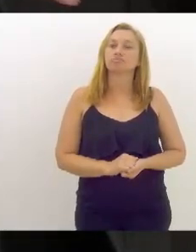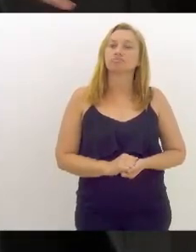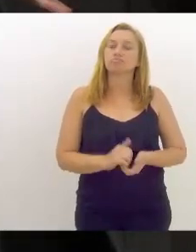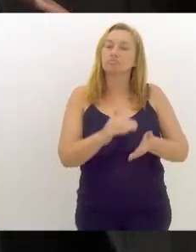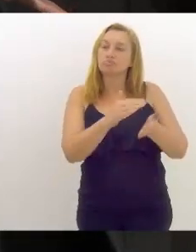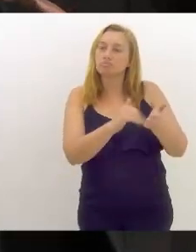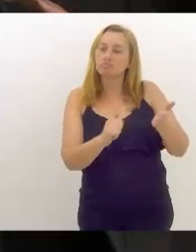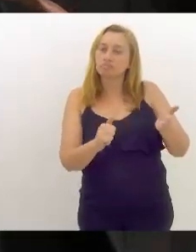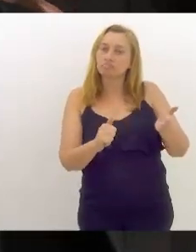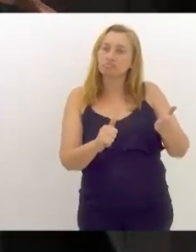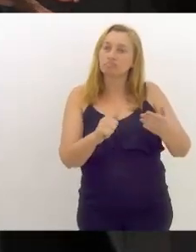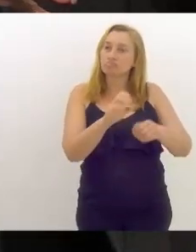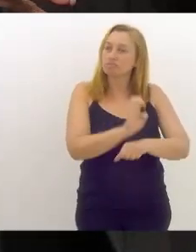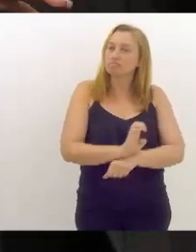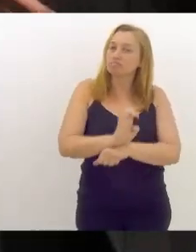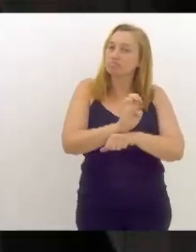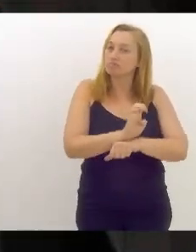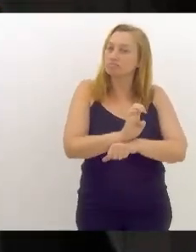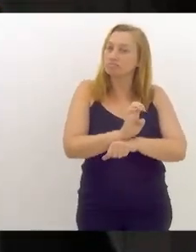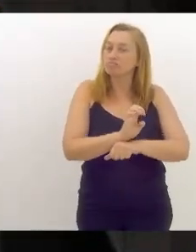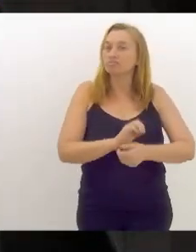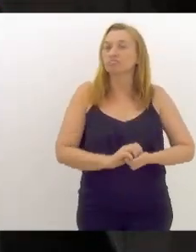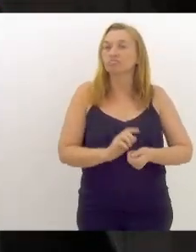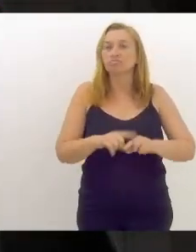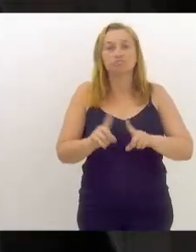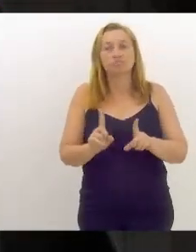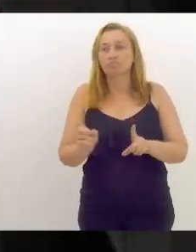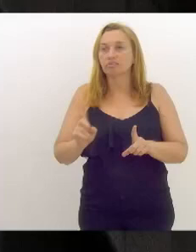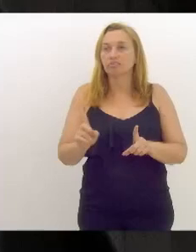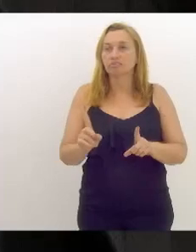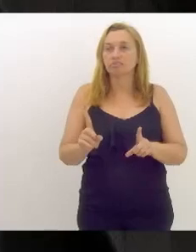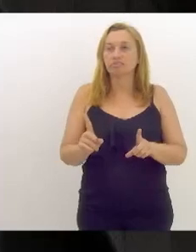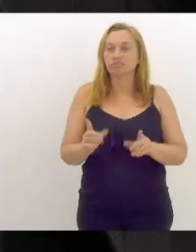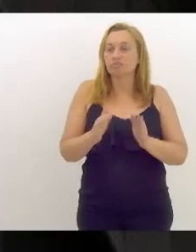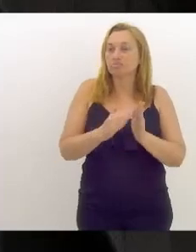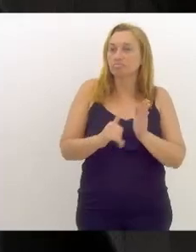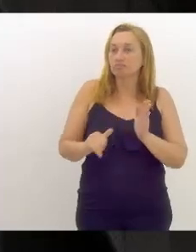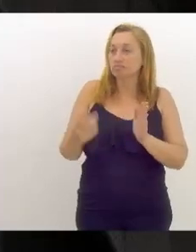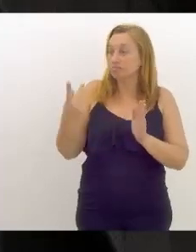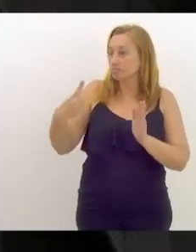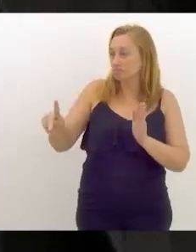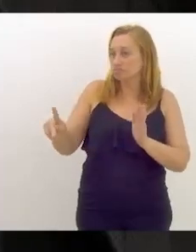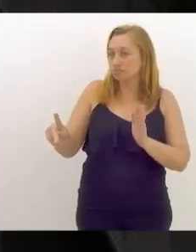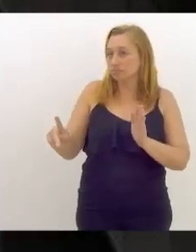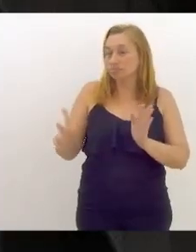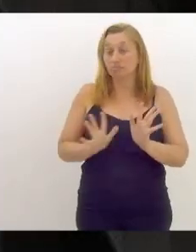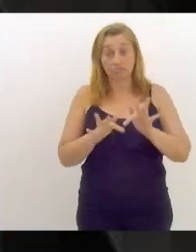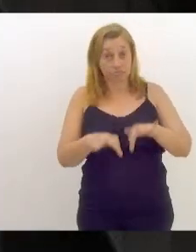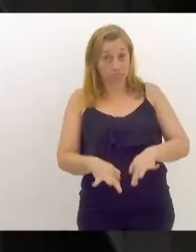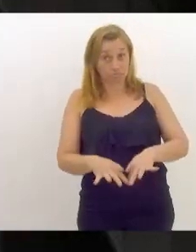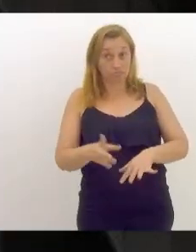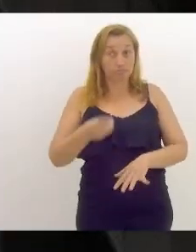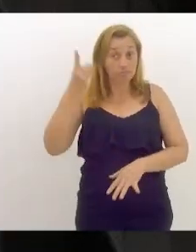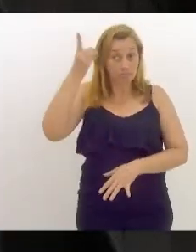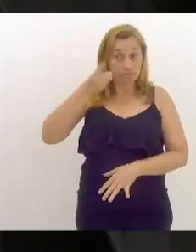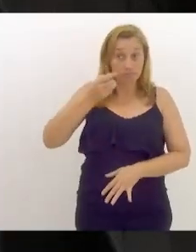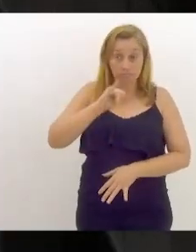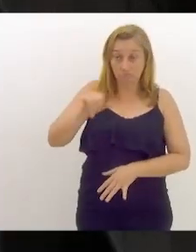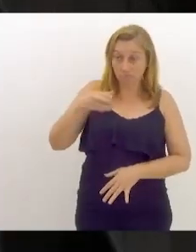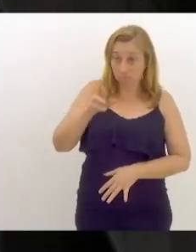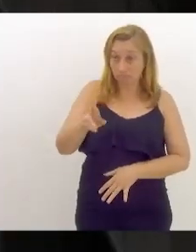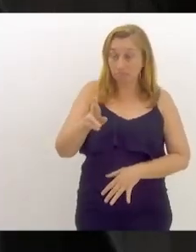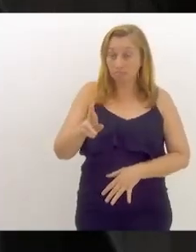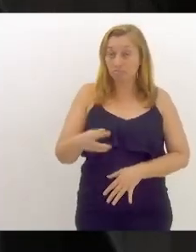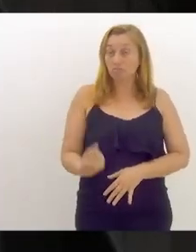retira dos estados, mas não retira da parte dela. E eu vou fechar, deputado Jari, com um último